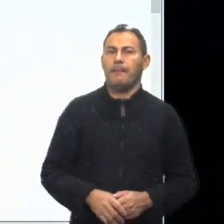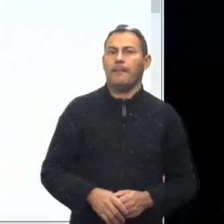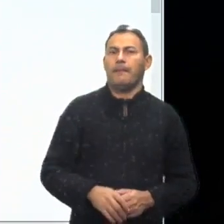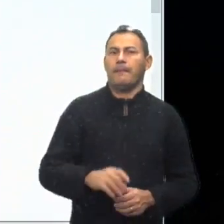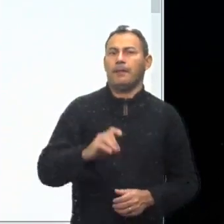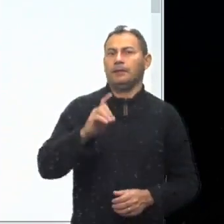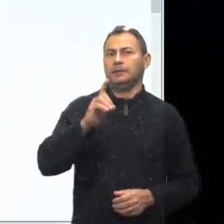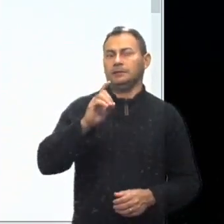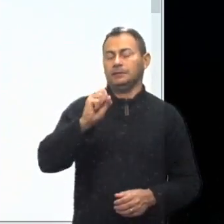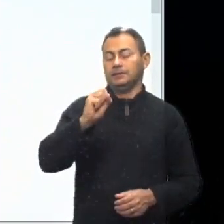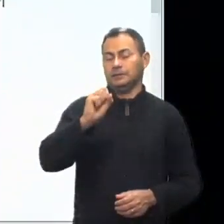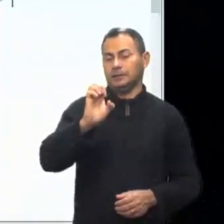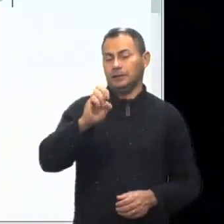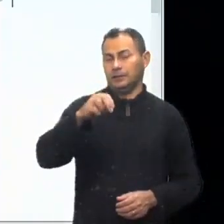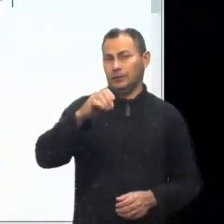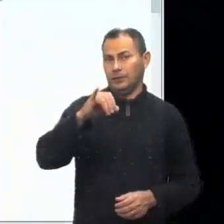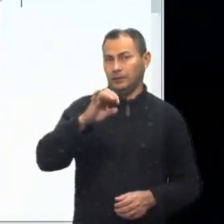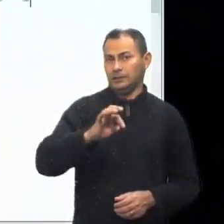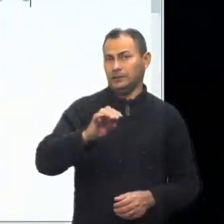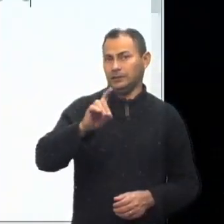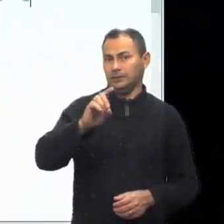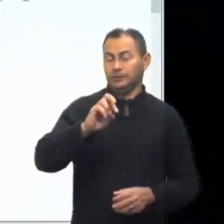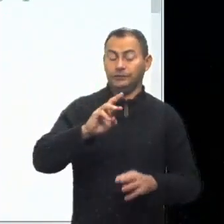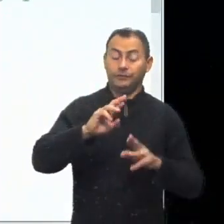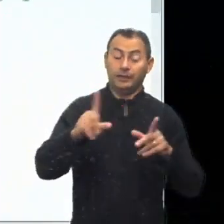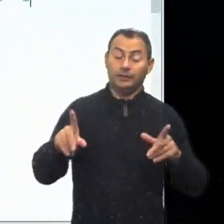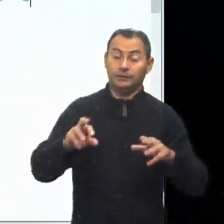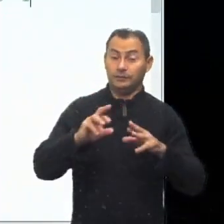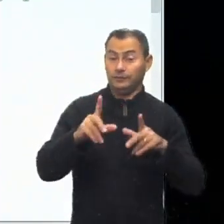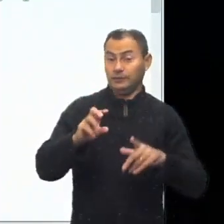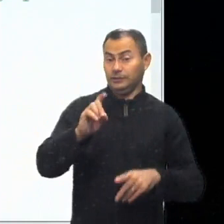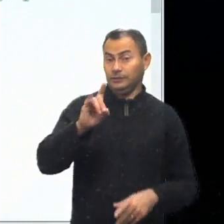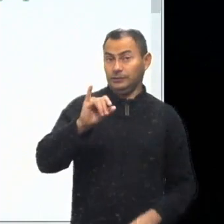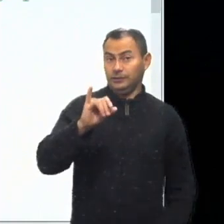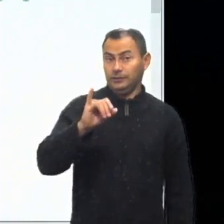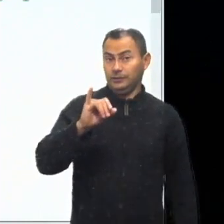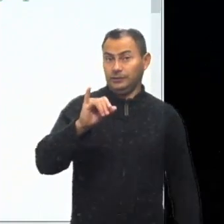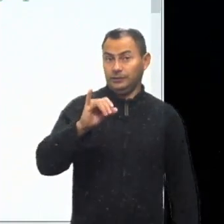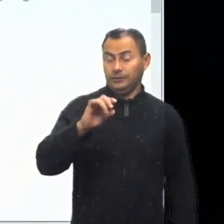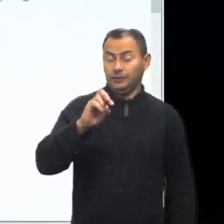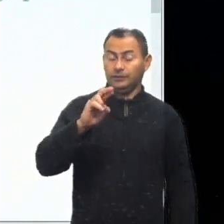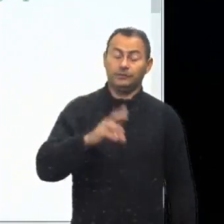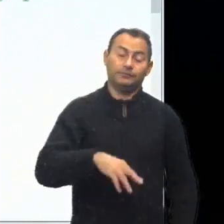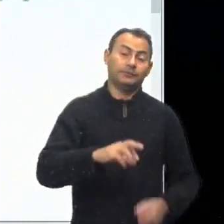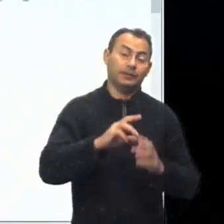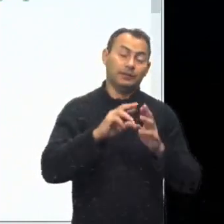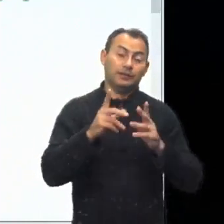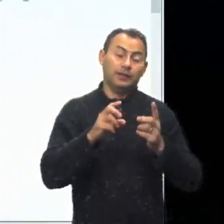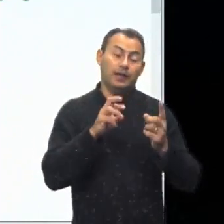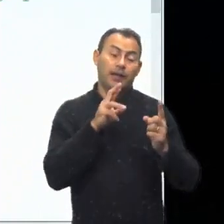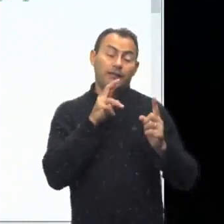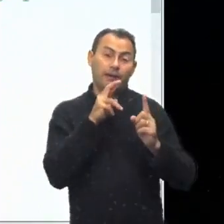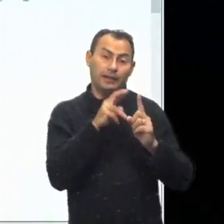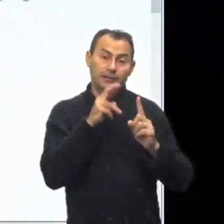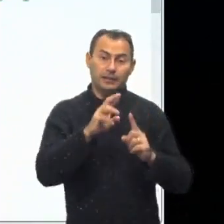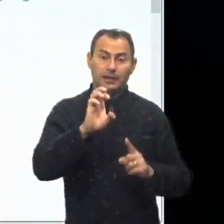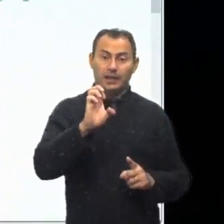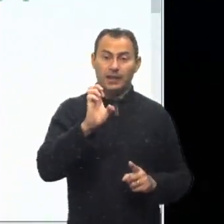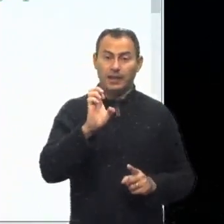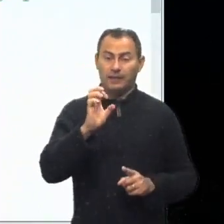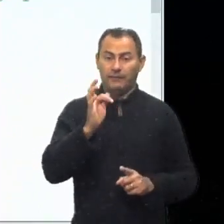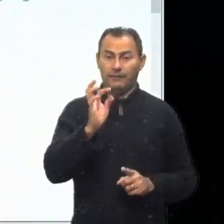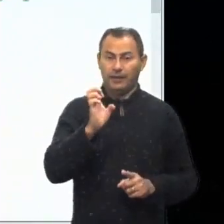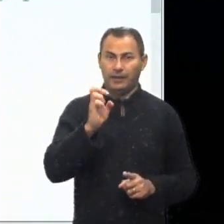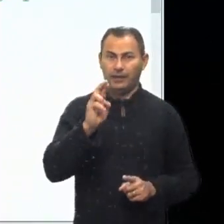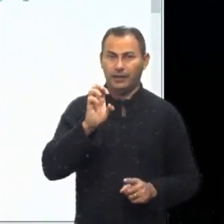referente ao bit 1. E x1 é a